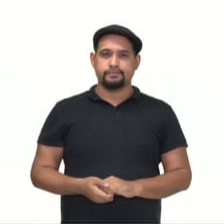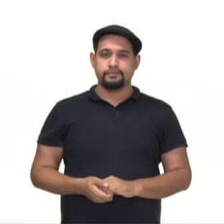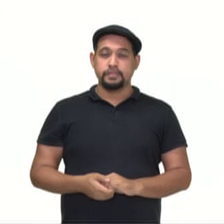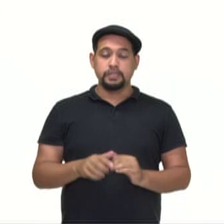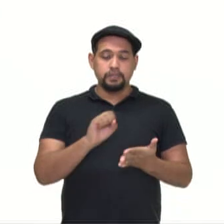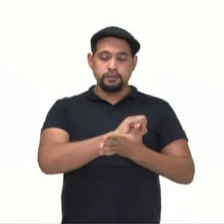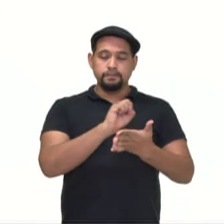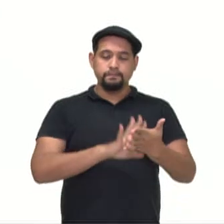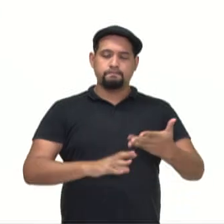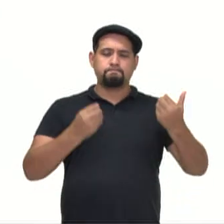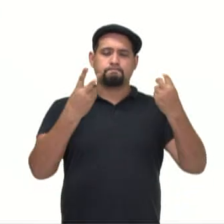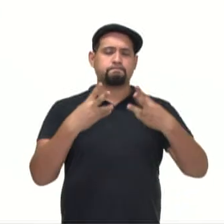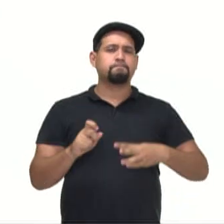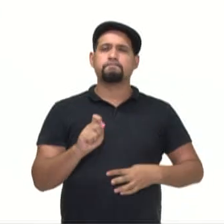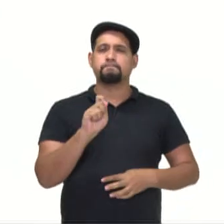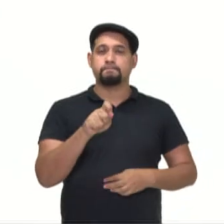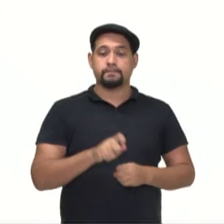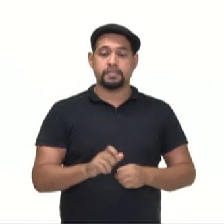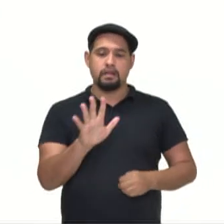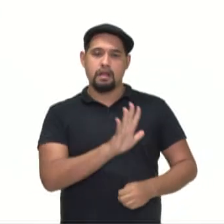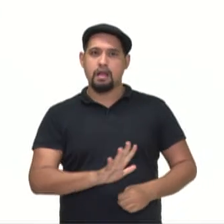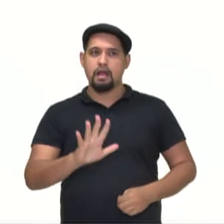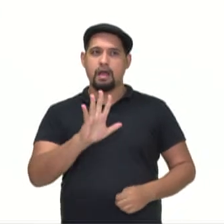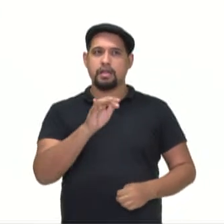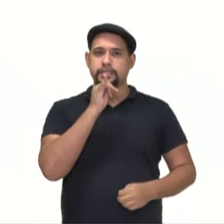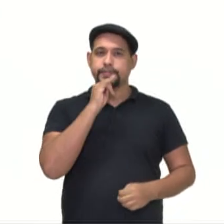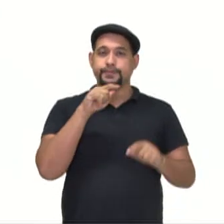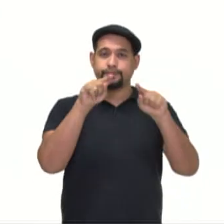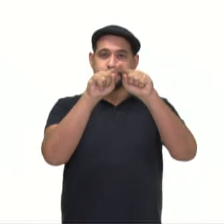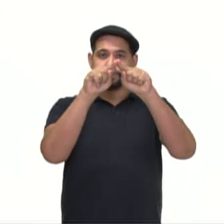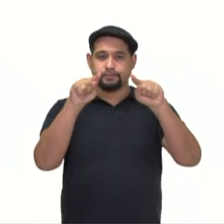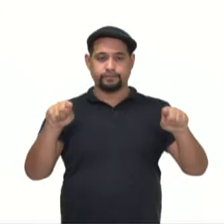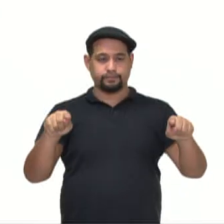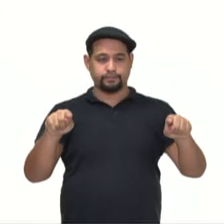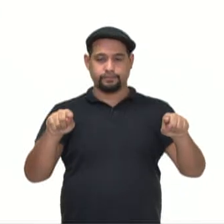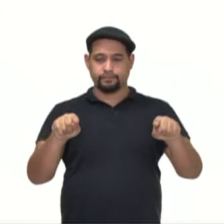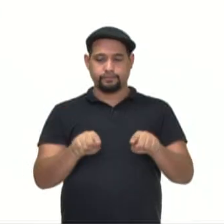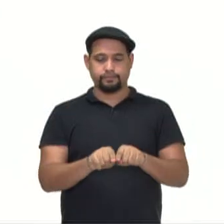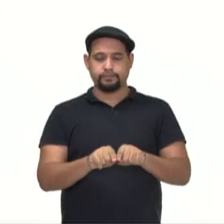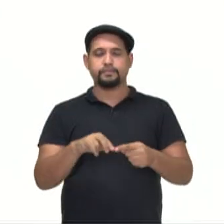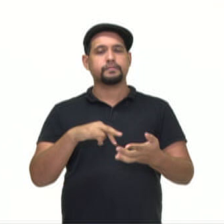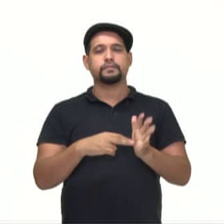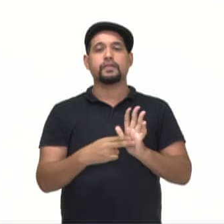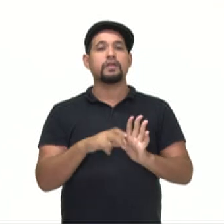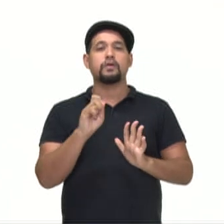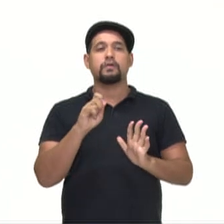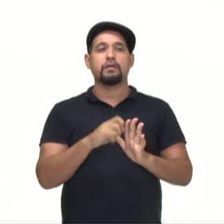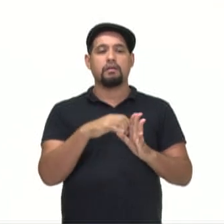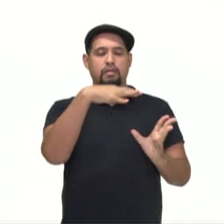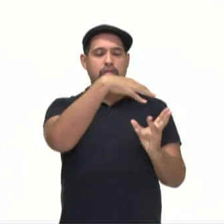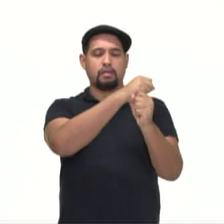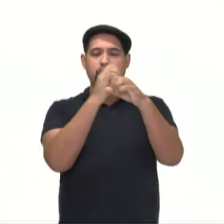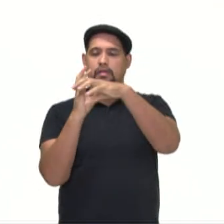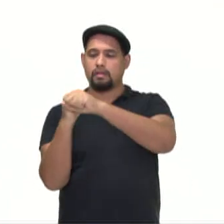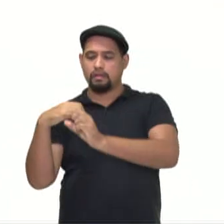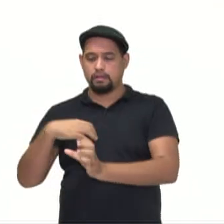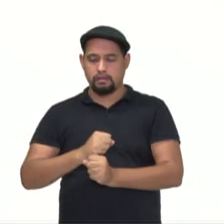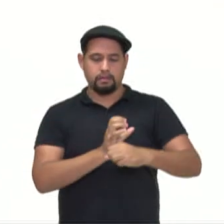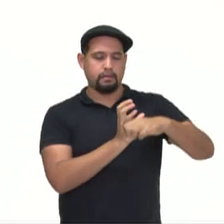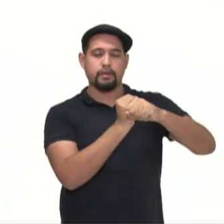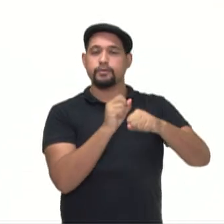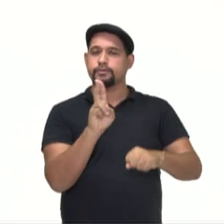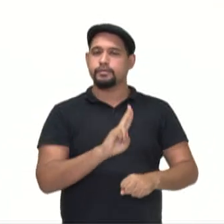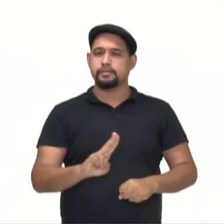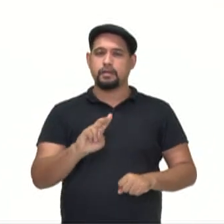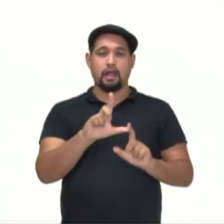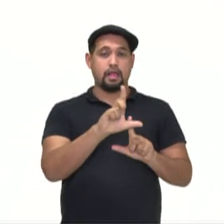Próximo exercício diz assim, ó. A área de um losango corresponde à metade do produto de suas diagonais. Usando as letras